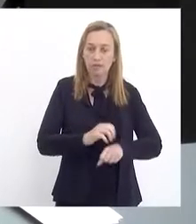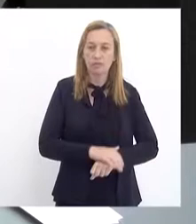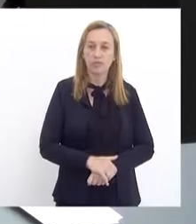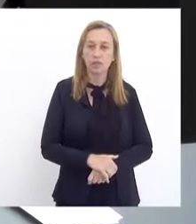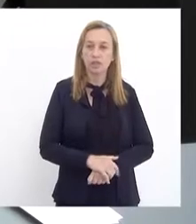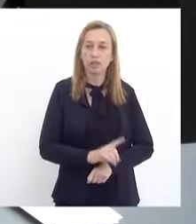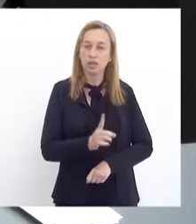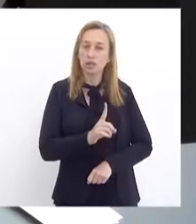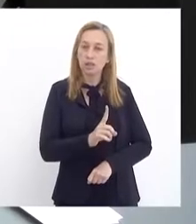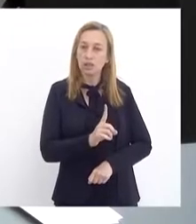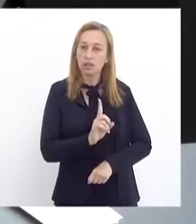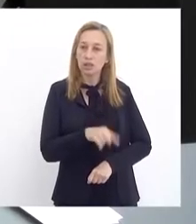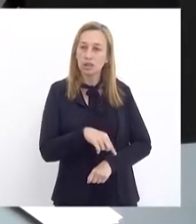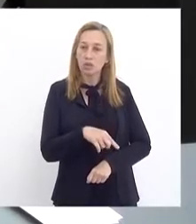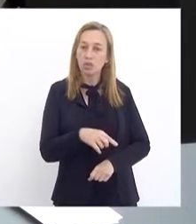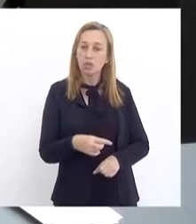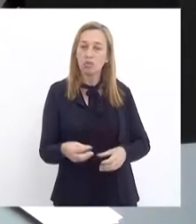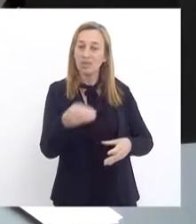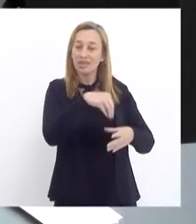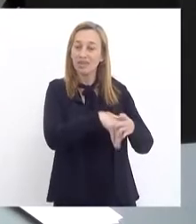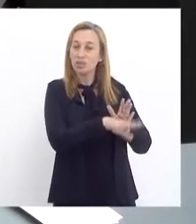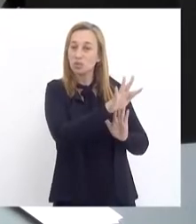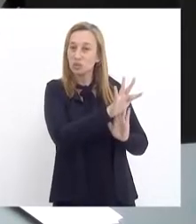não com a ótica como está aqui